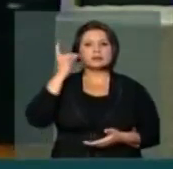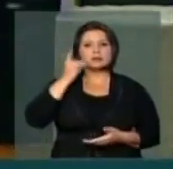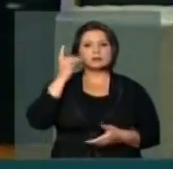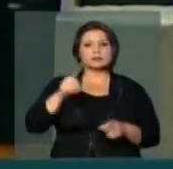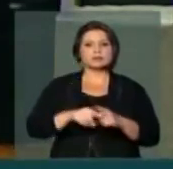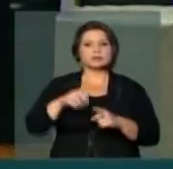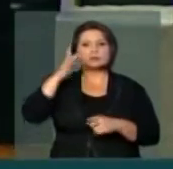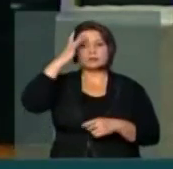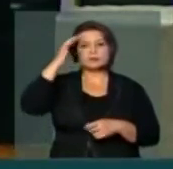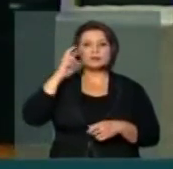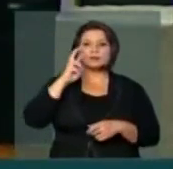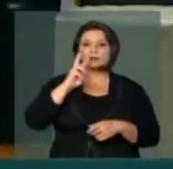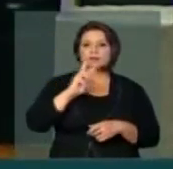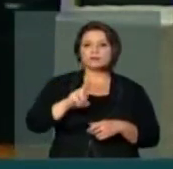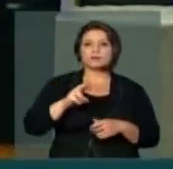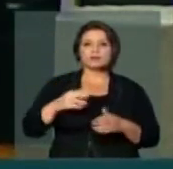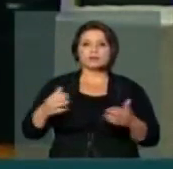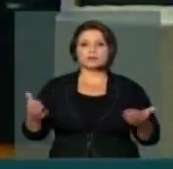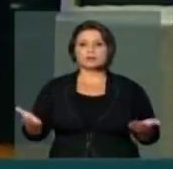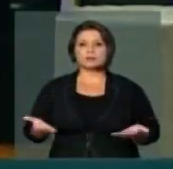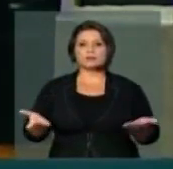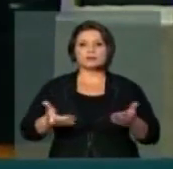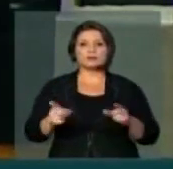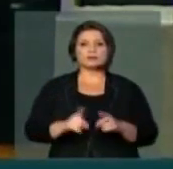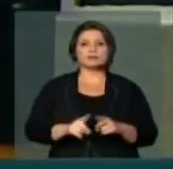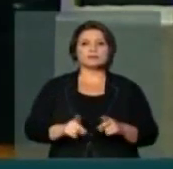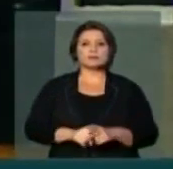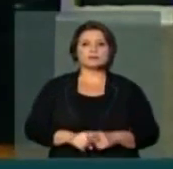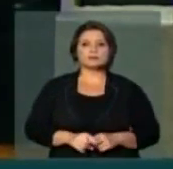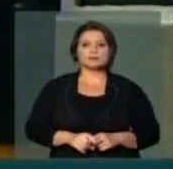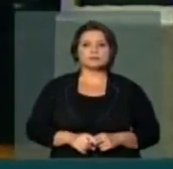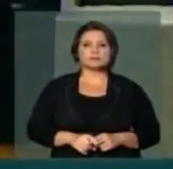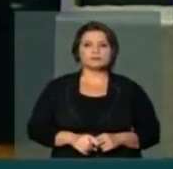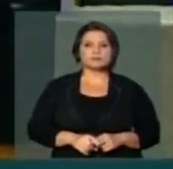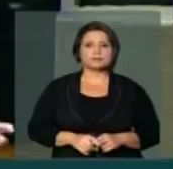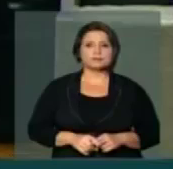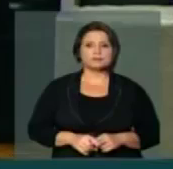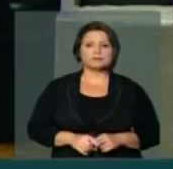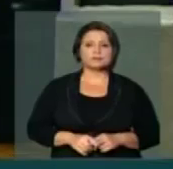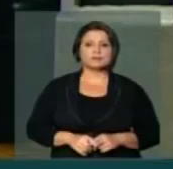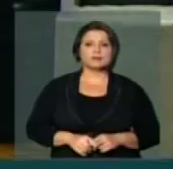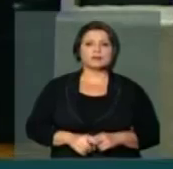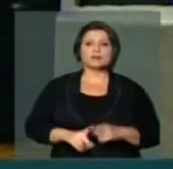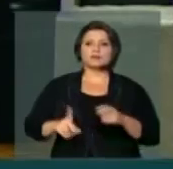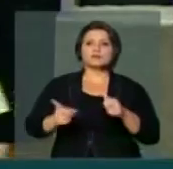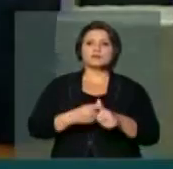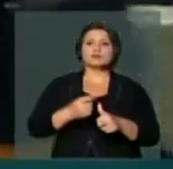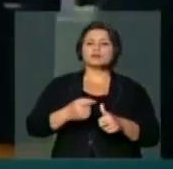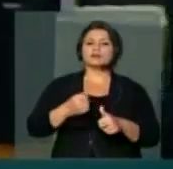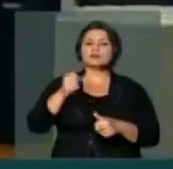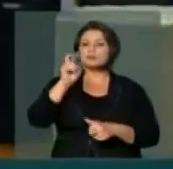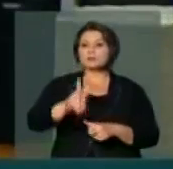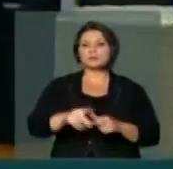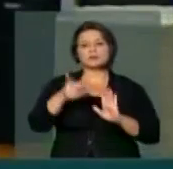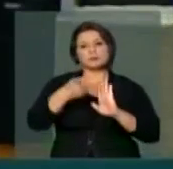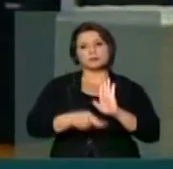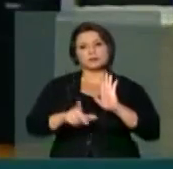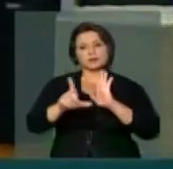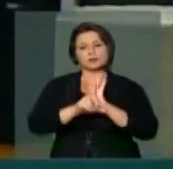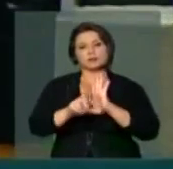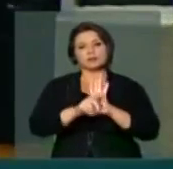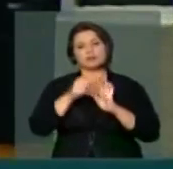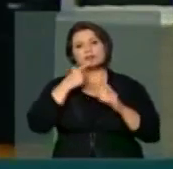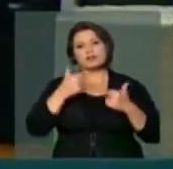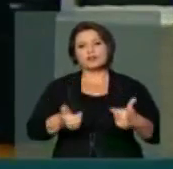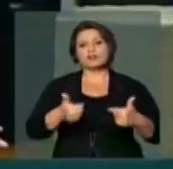público que nos assiste na TV Câmara nesse momento, não foi o primeiro projeto de lei que eu tive a